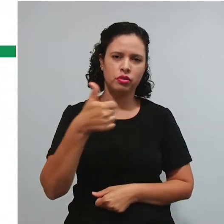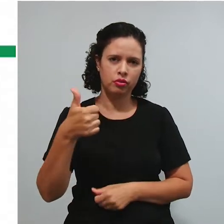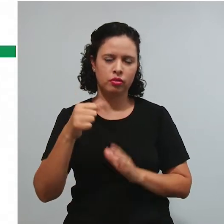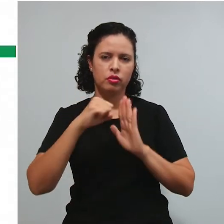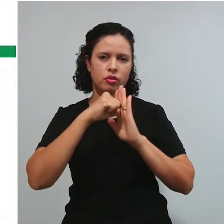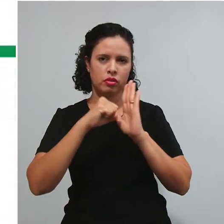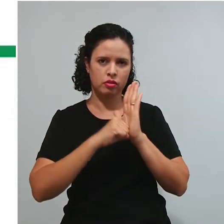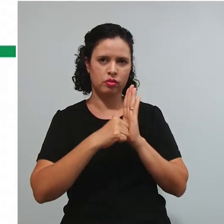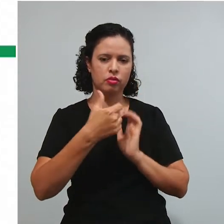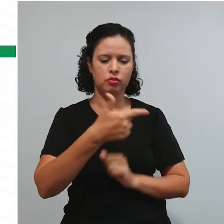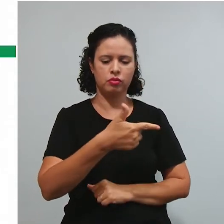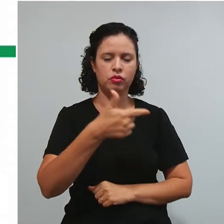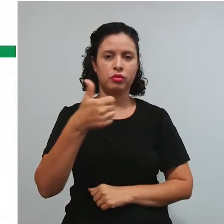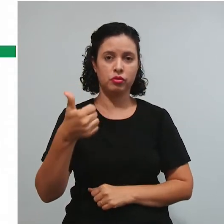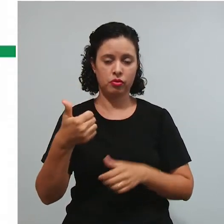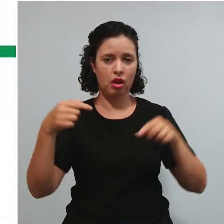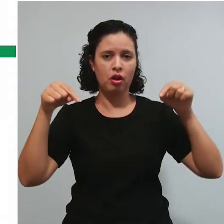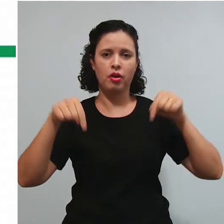gente está